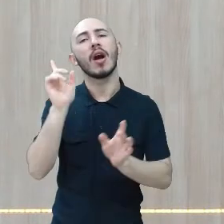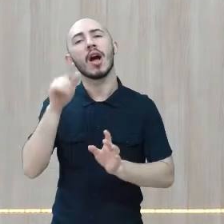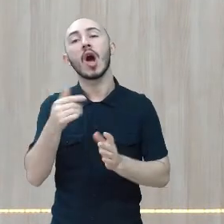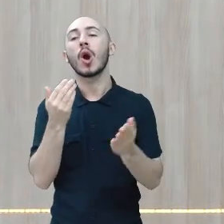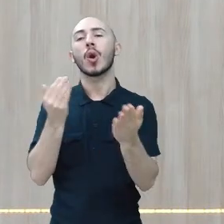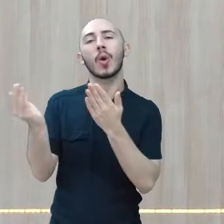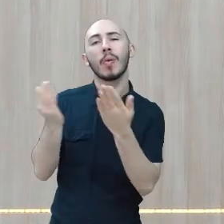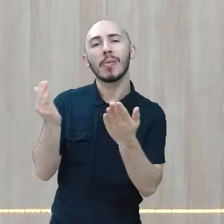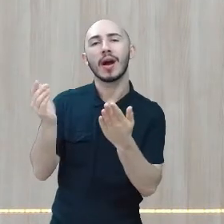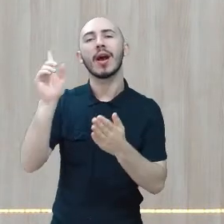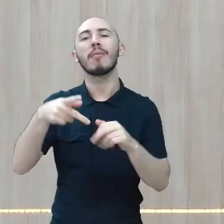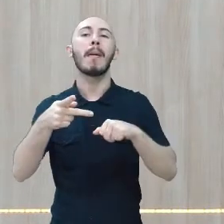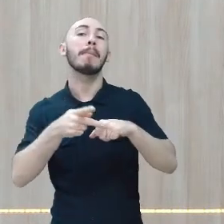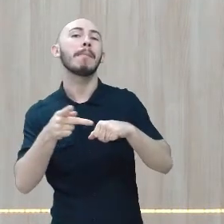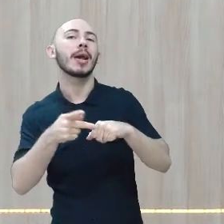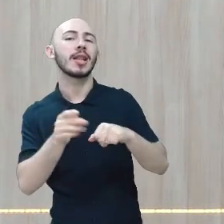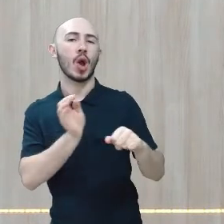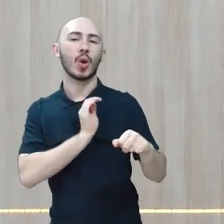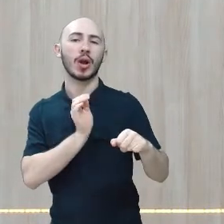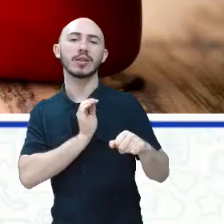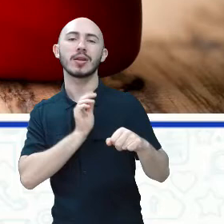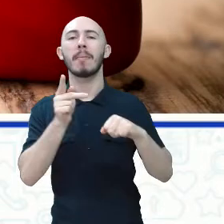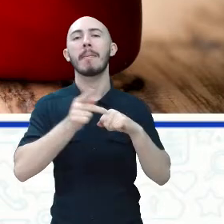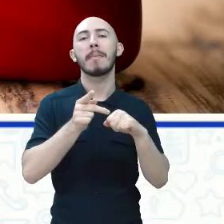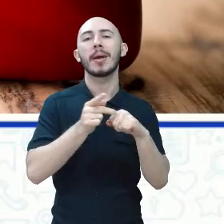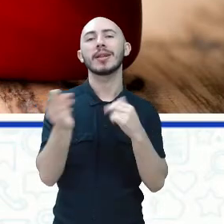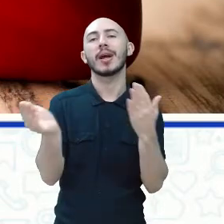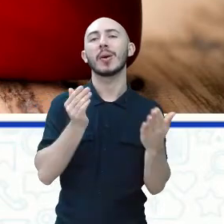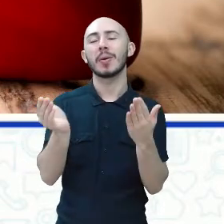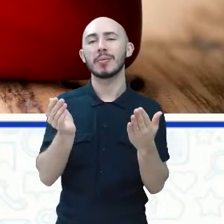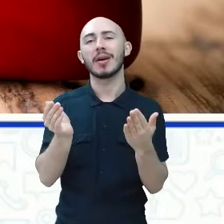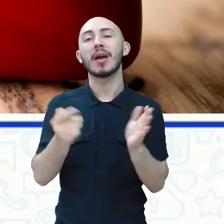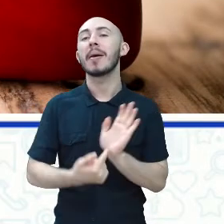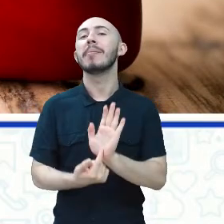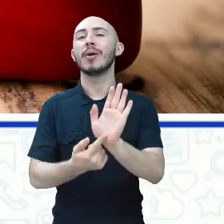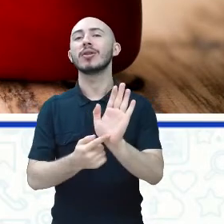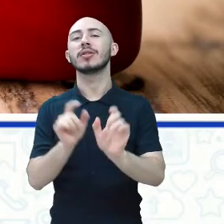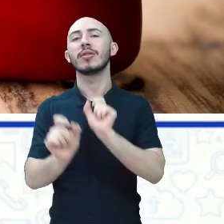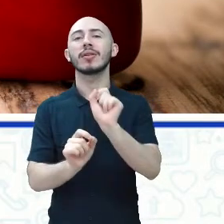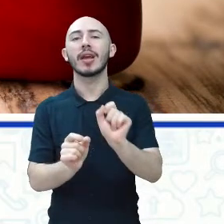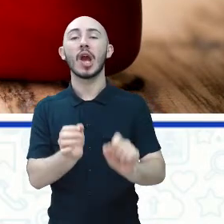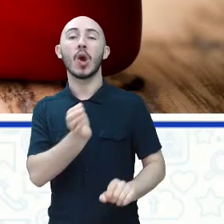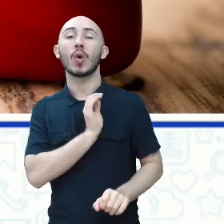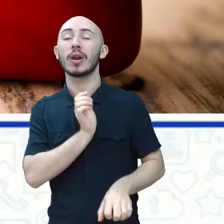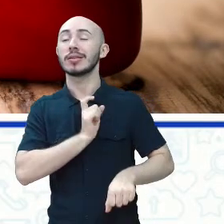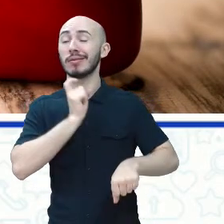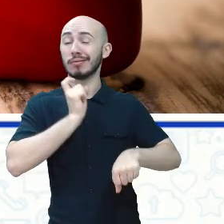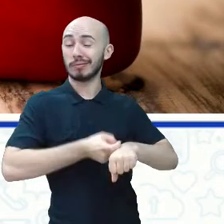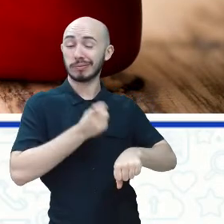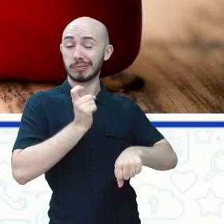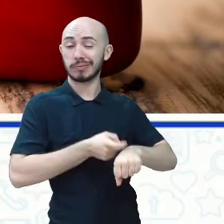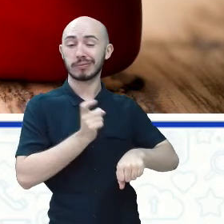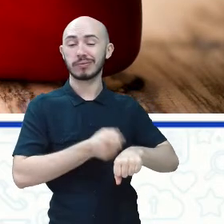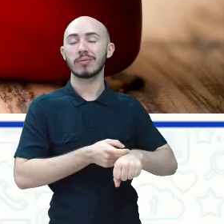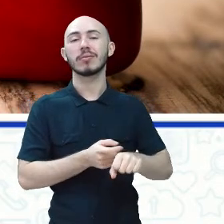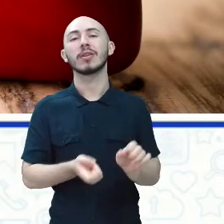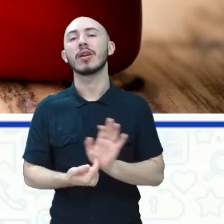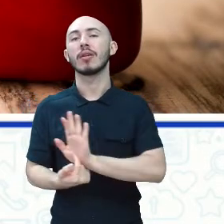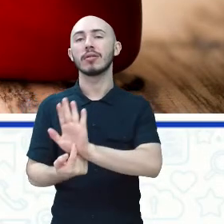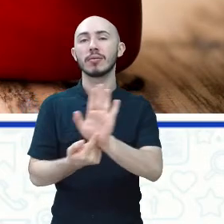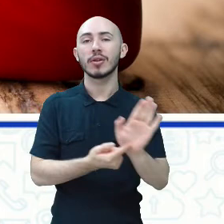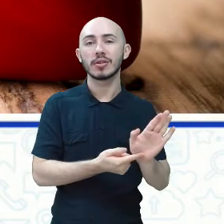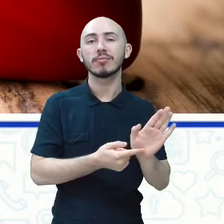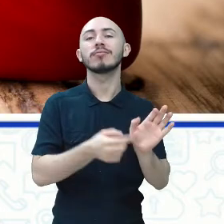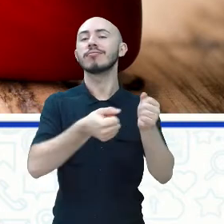uma pedra para expressar o quanto ele é duro. Então, quando falamos assim,